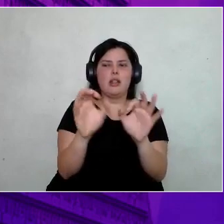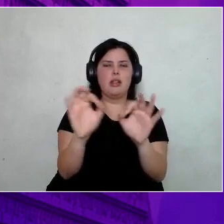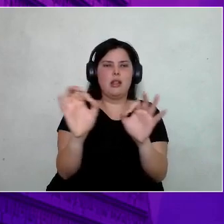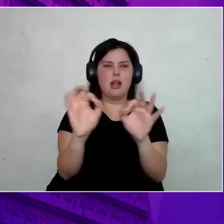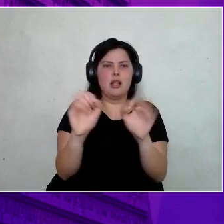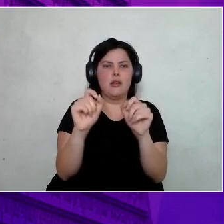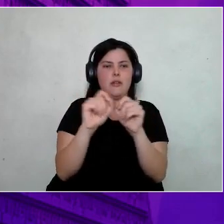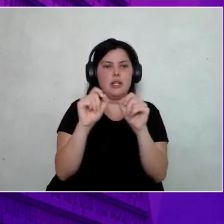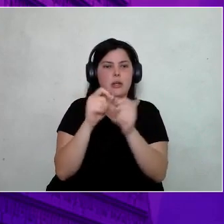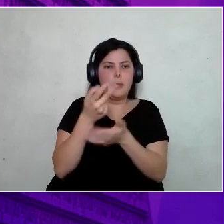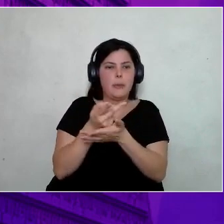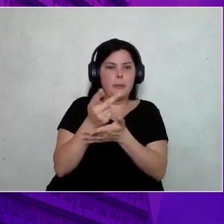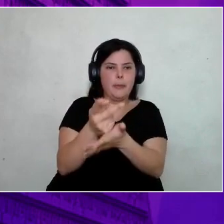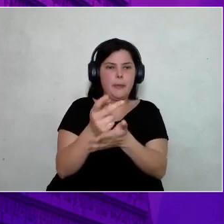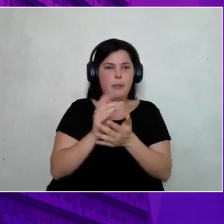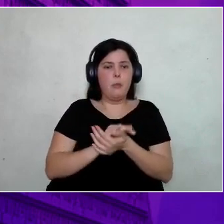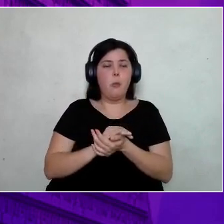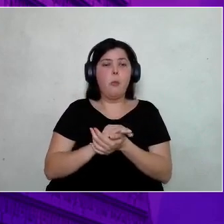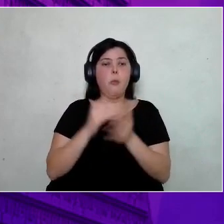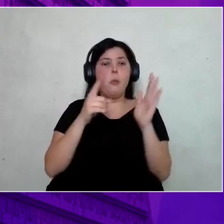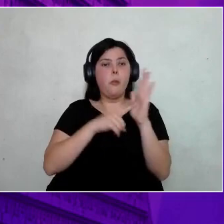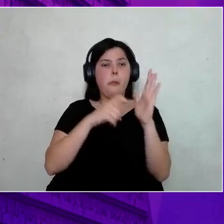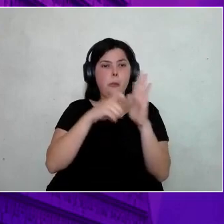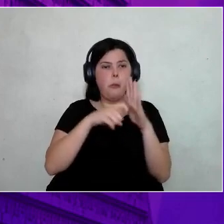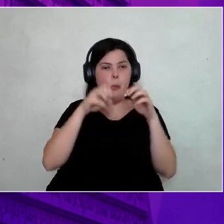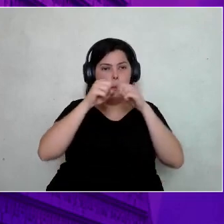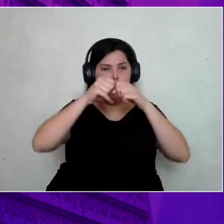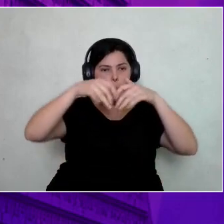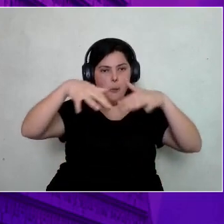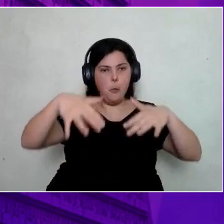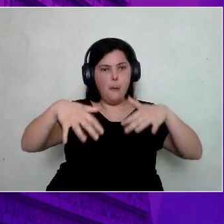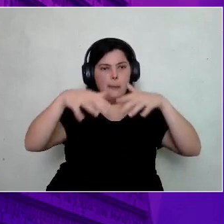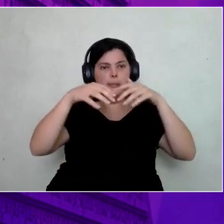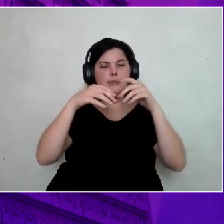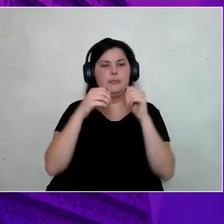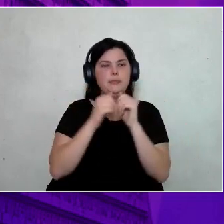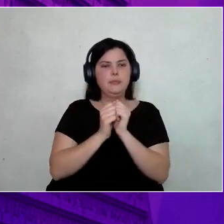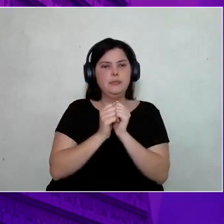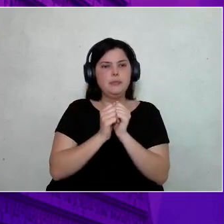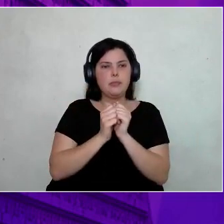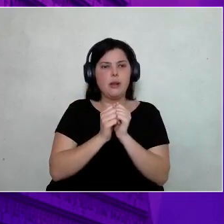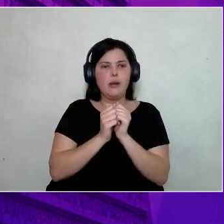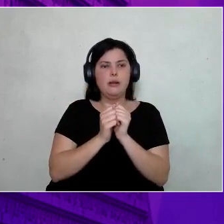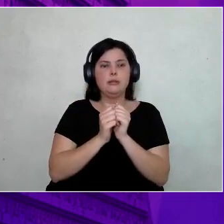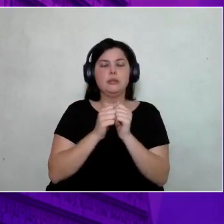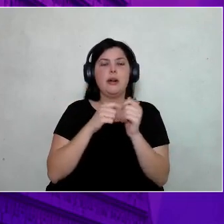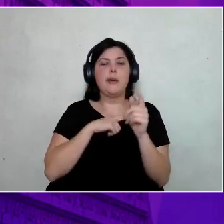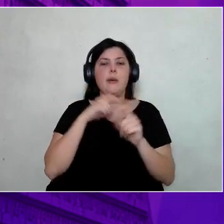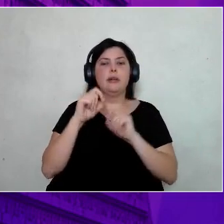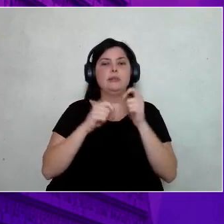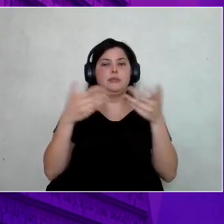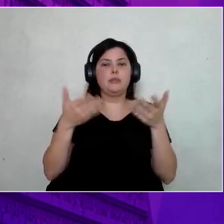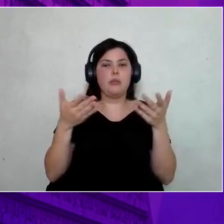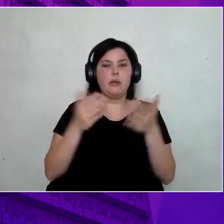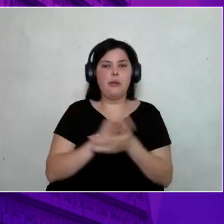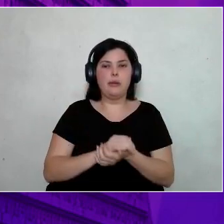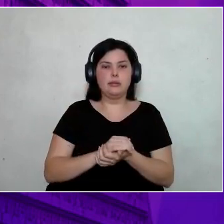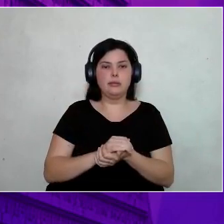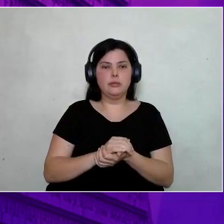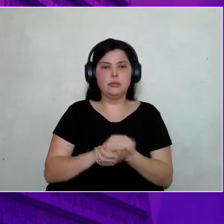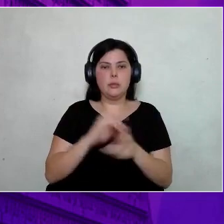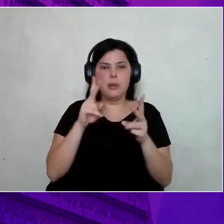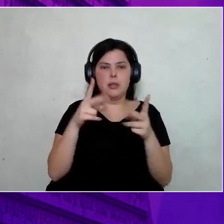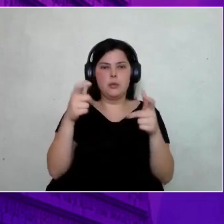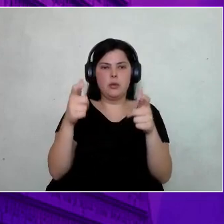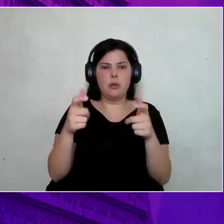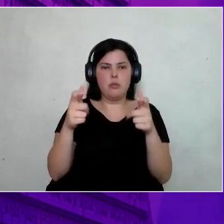persistência. Eu vou executar esse fluxo, e o fluxo ele está exatamente aqui. Boa.